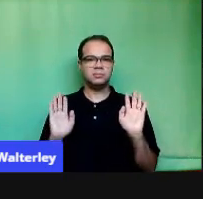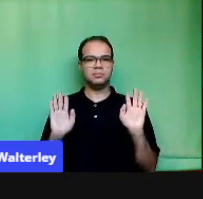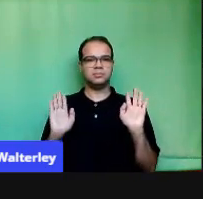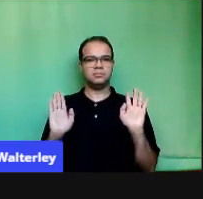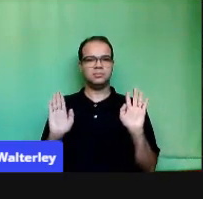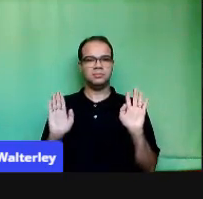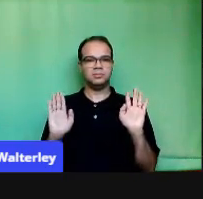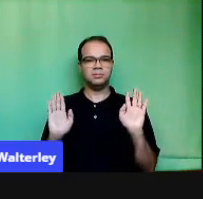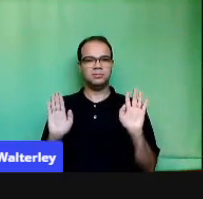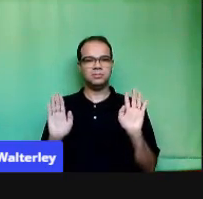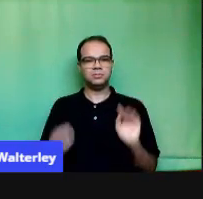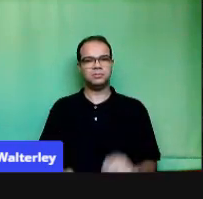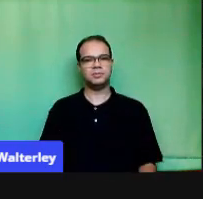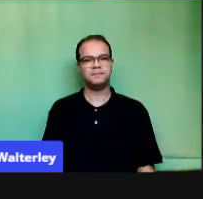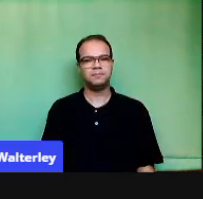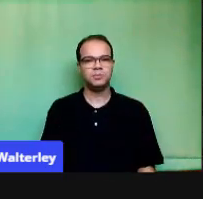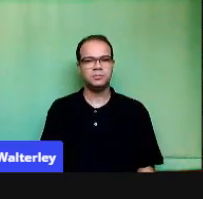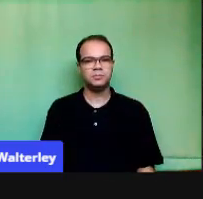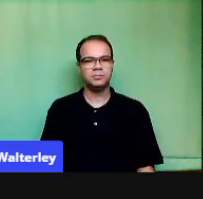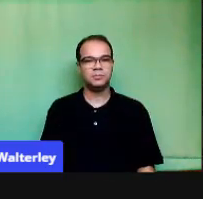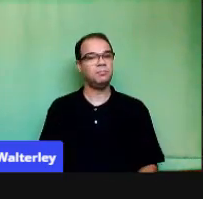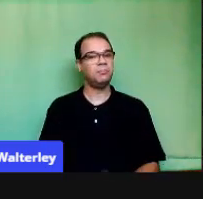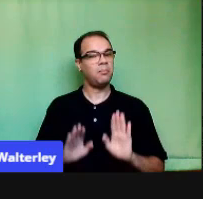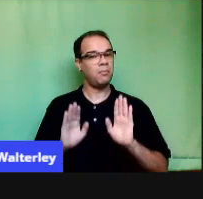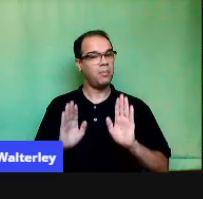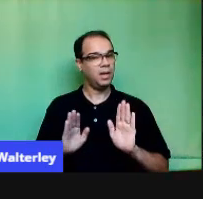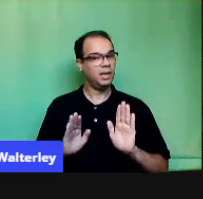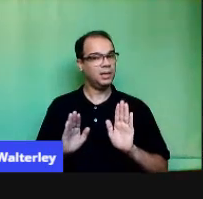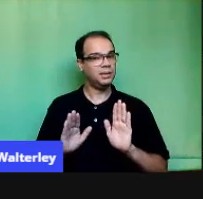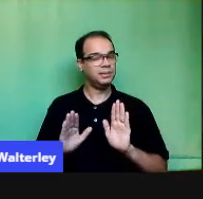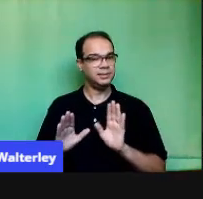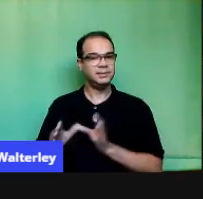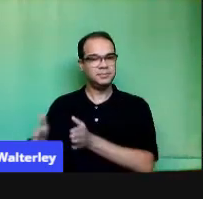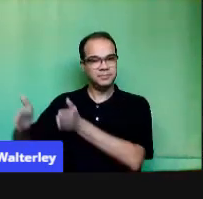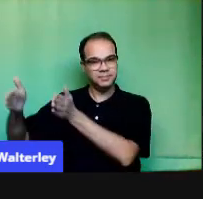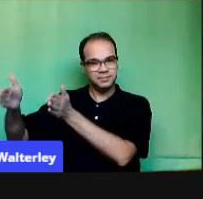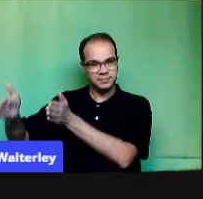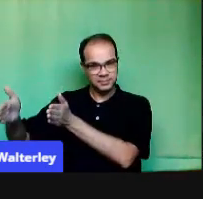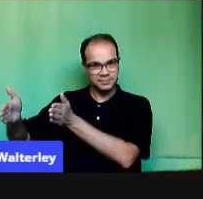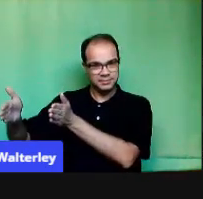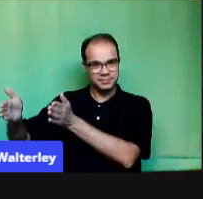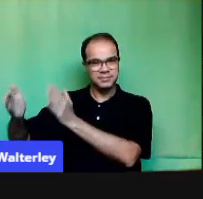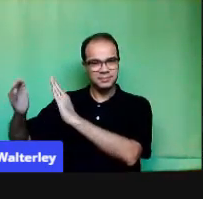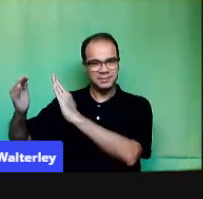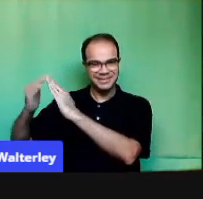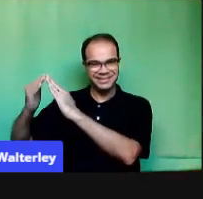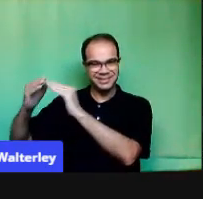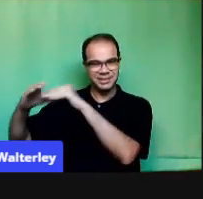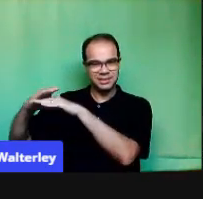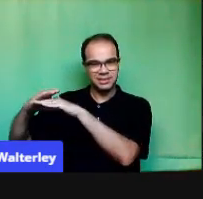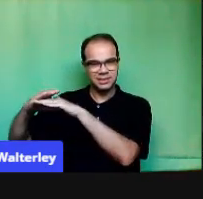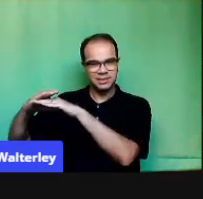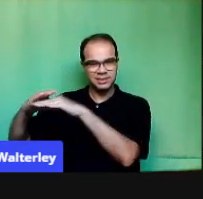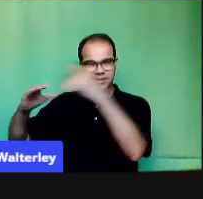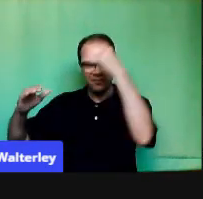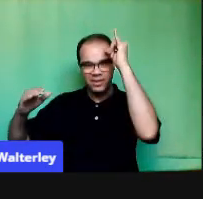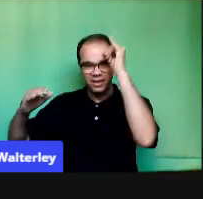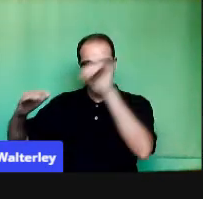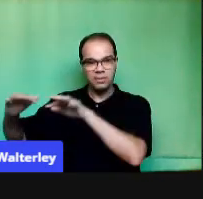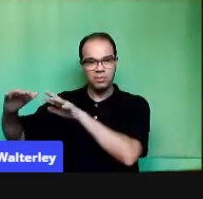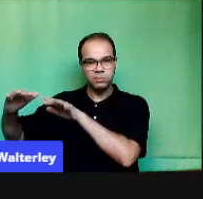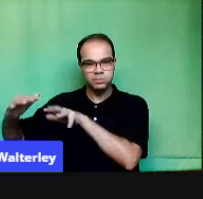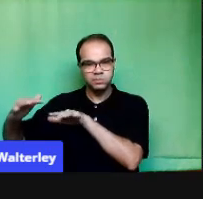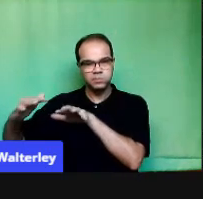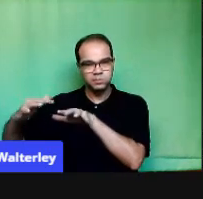fica mediano. Quando eu solto esses animais, eu vou melhorar o estado comportamental e o estado mental. E aí esses animais